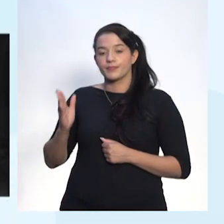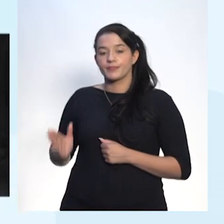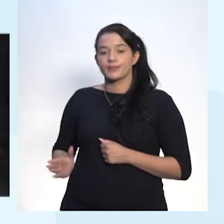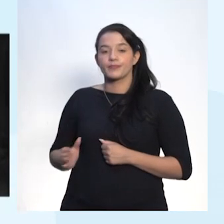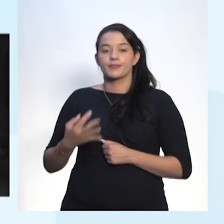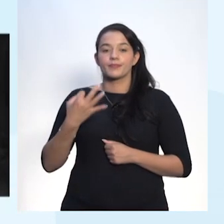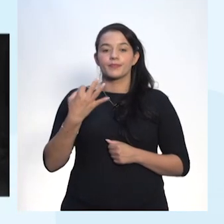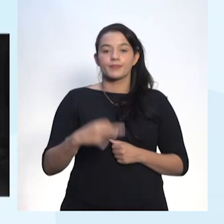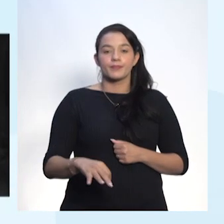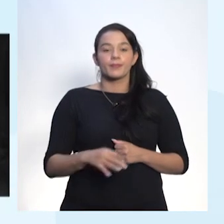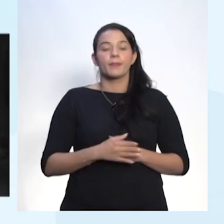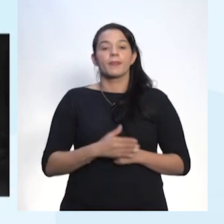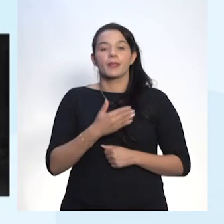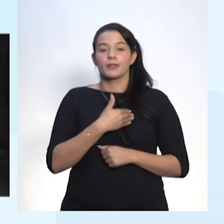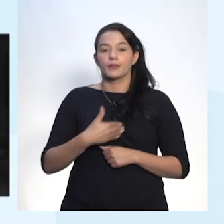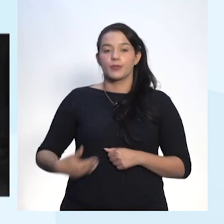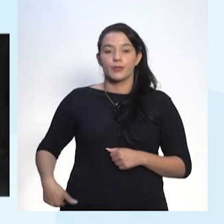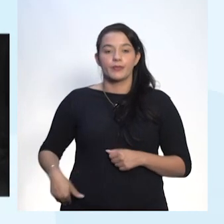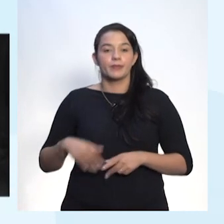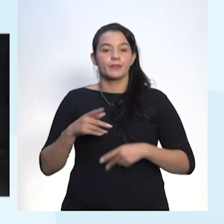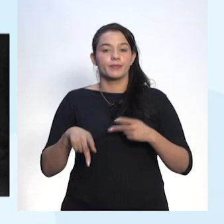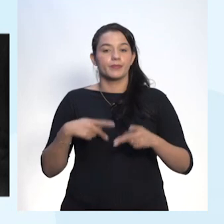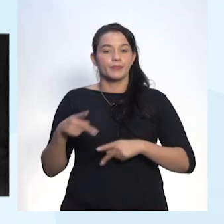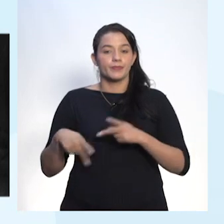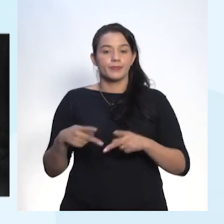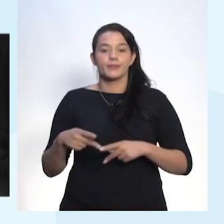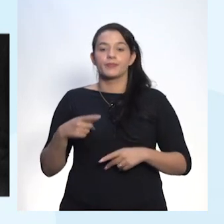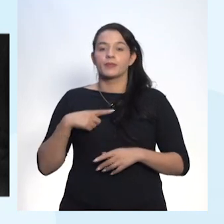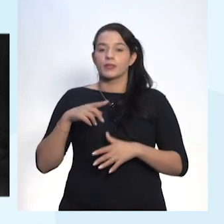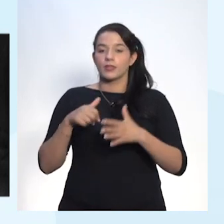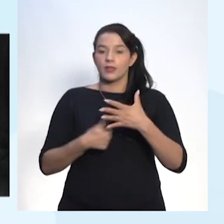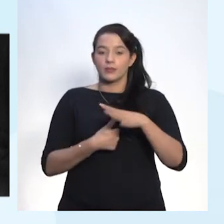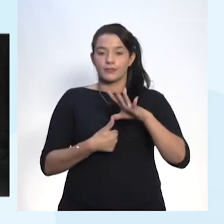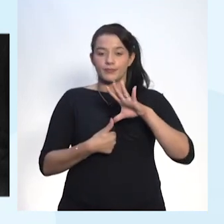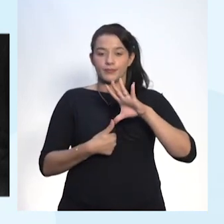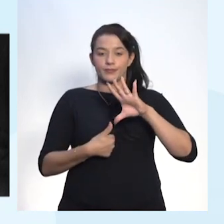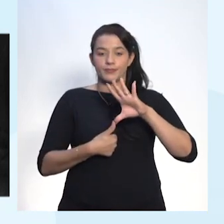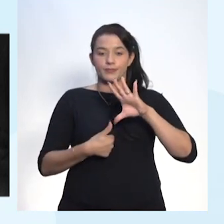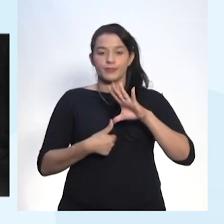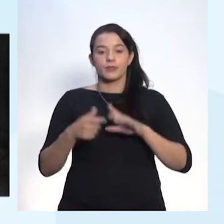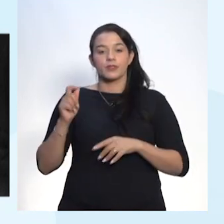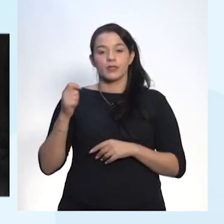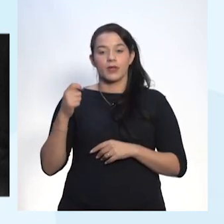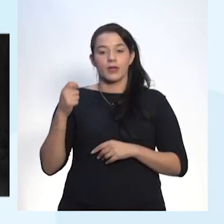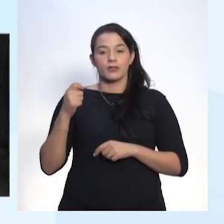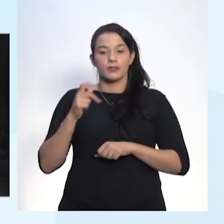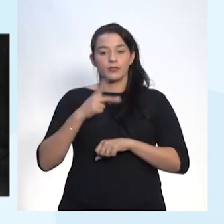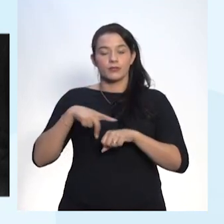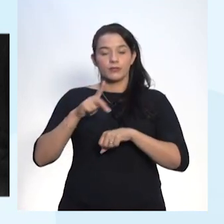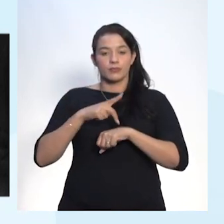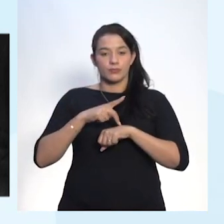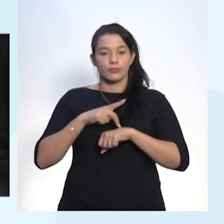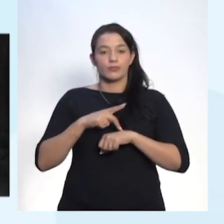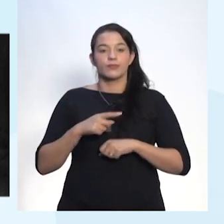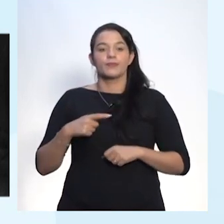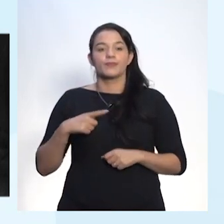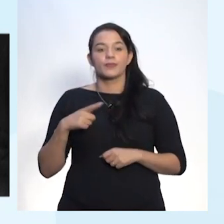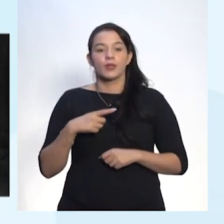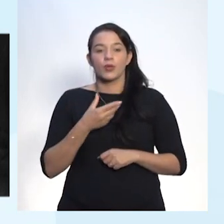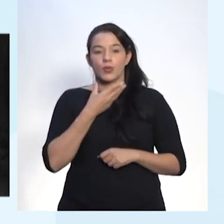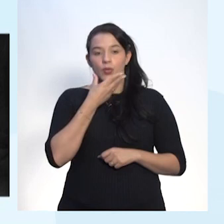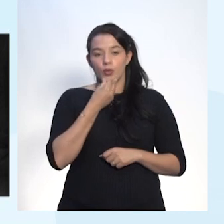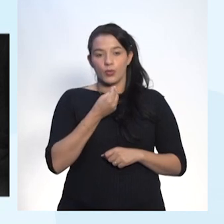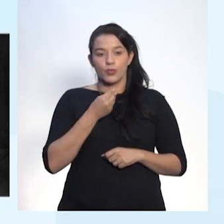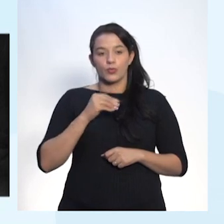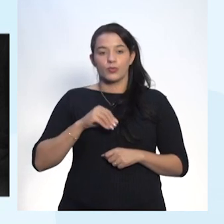Isso, governos populistas da América Latina. Nós teremos aí, na Argentina, o governo de Juan Domingos